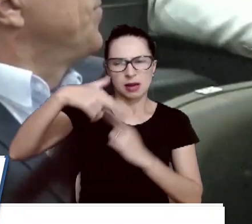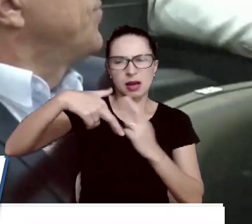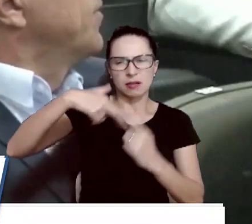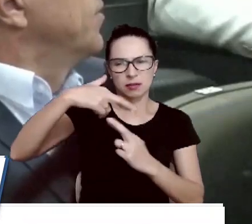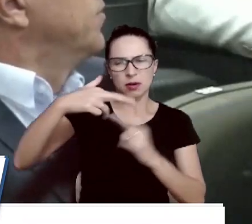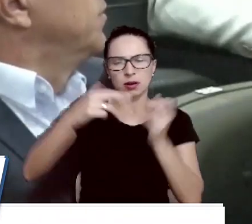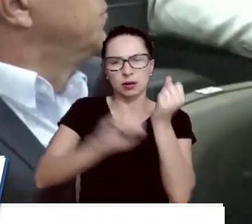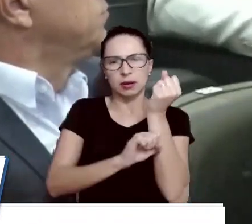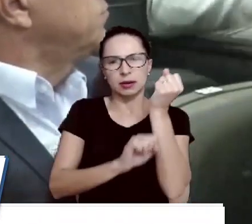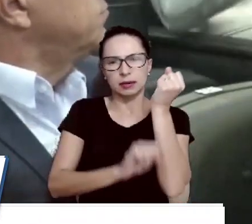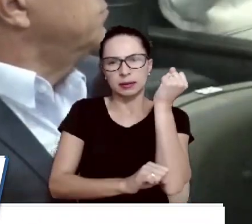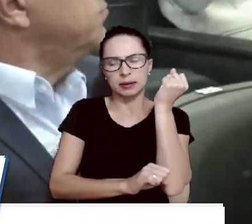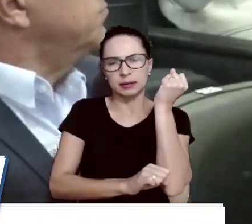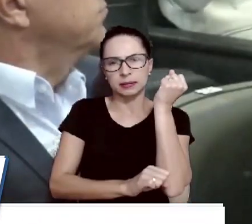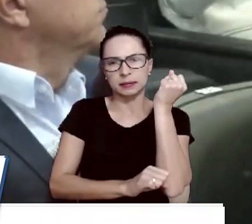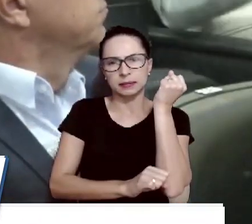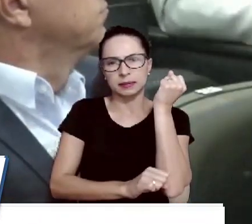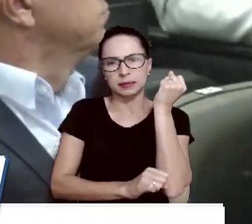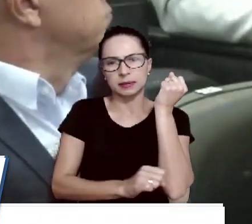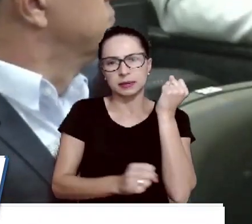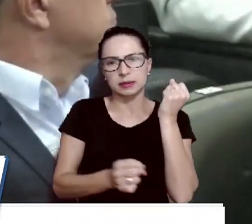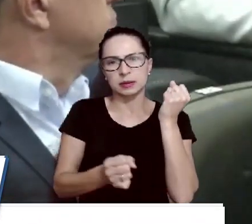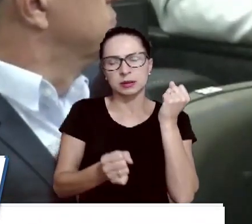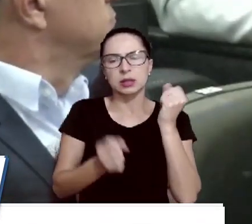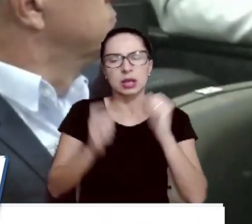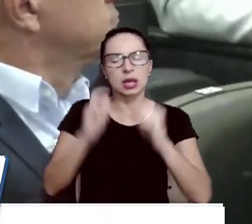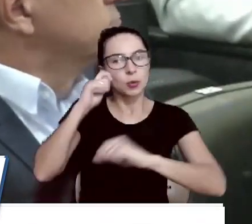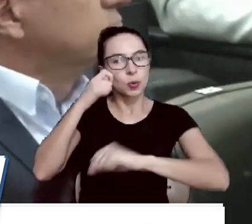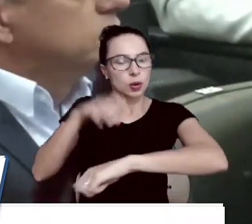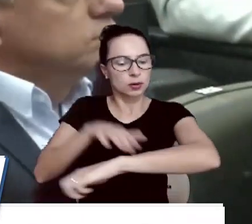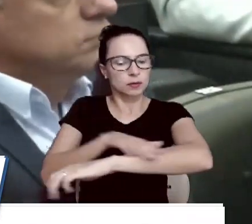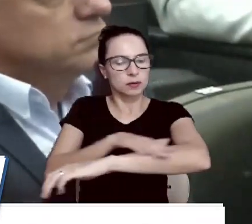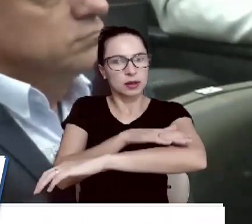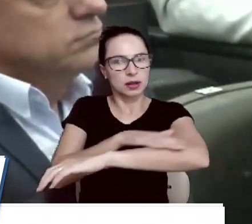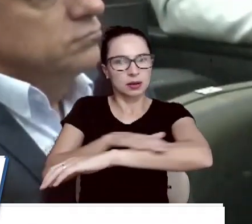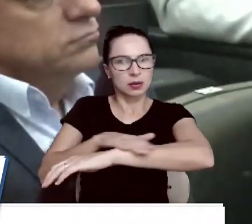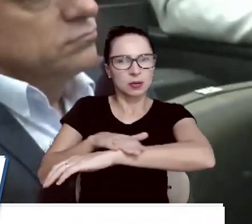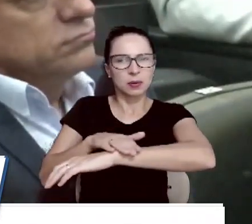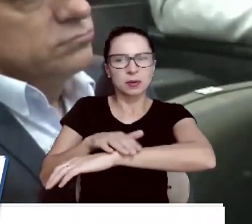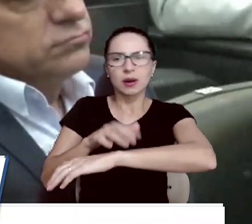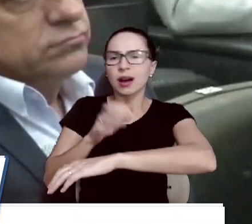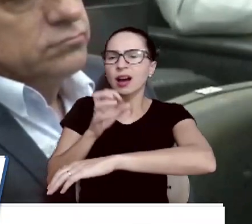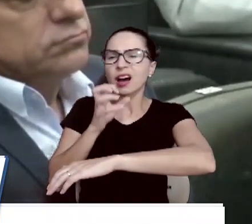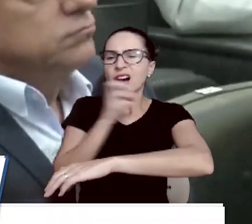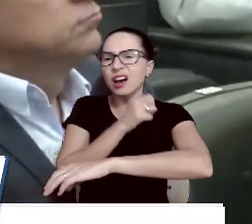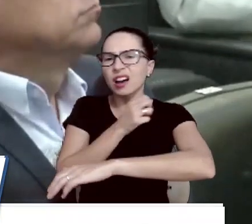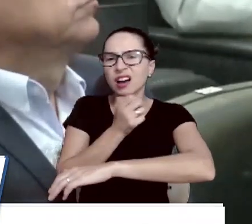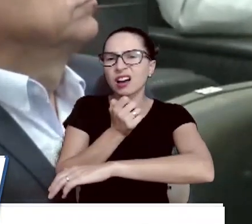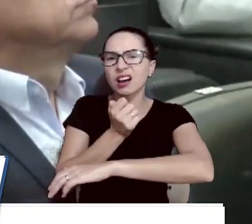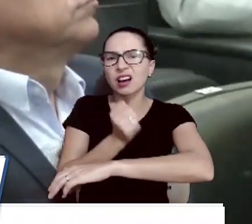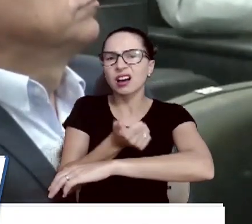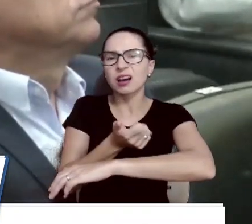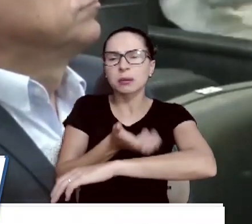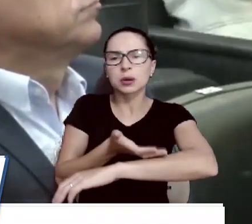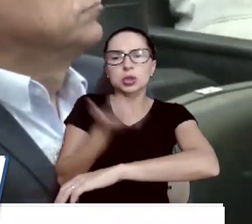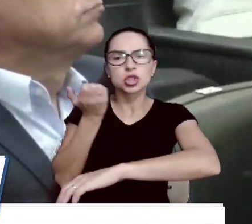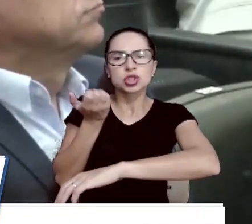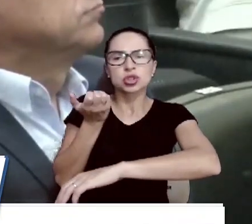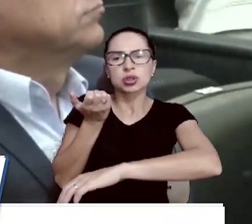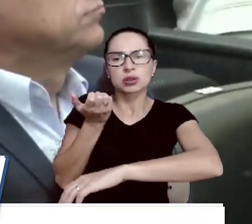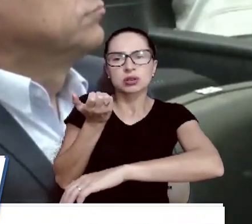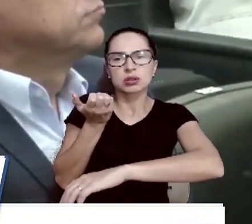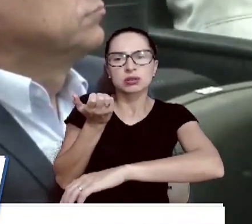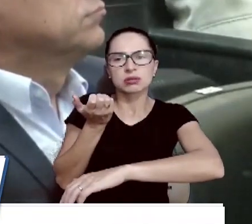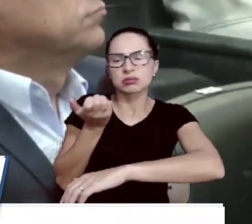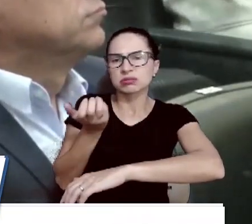e o asfalto colocado, em pouquíssimo tempo, soltou. Até tive